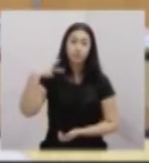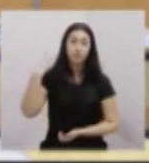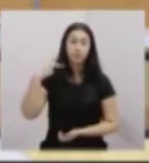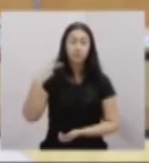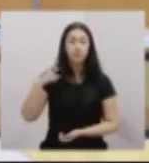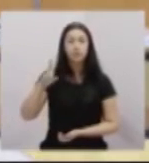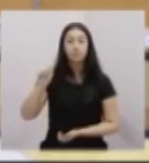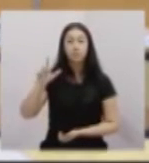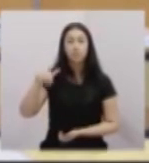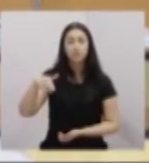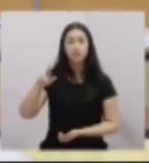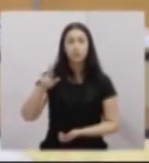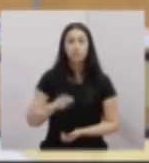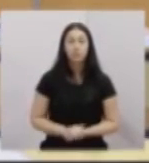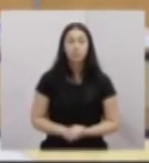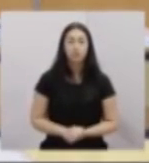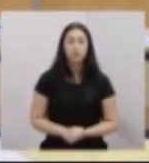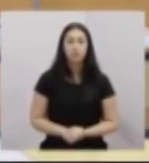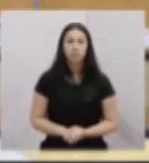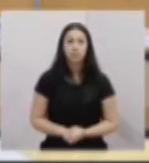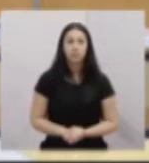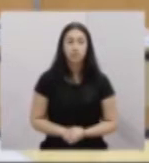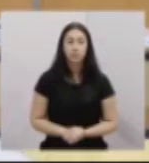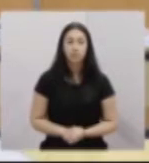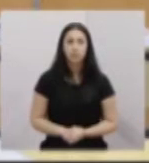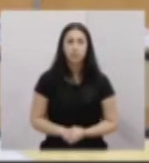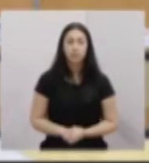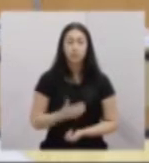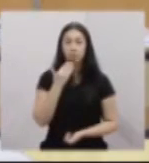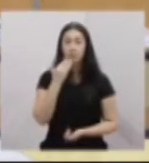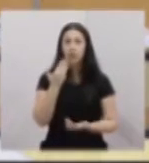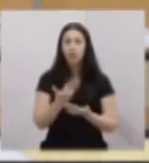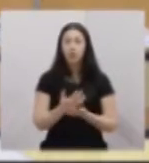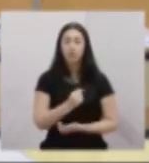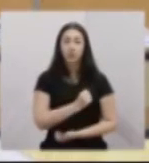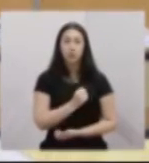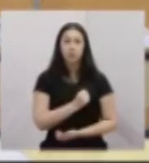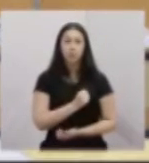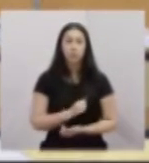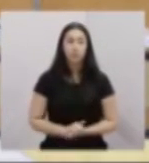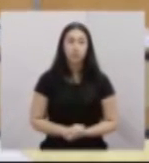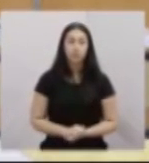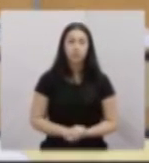vereador Valmir Parque Meia Lua, requerimento de número